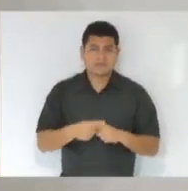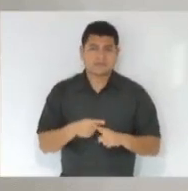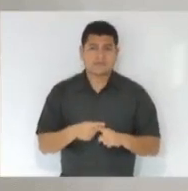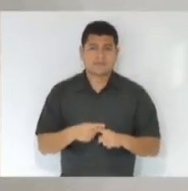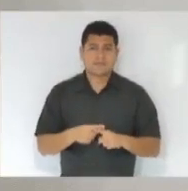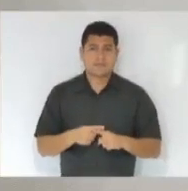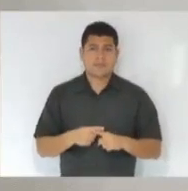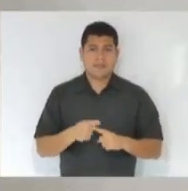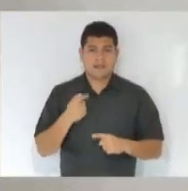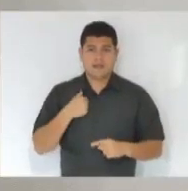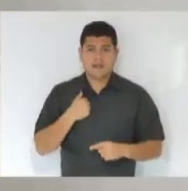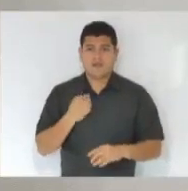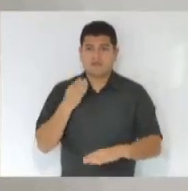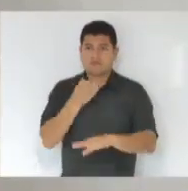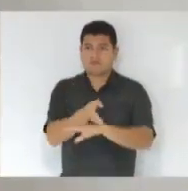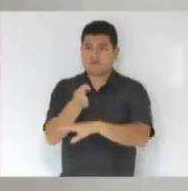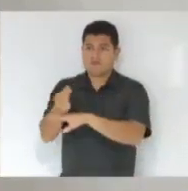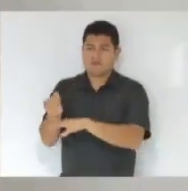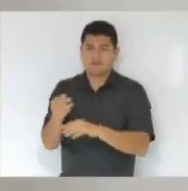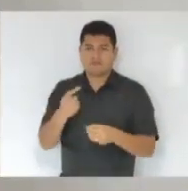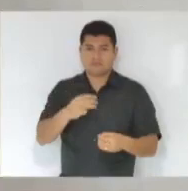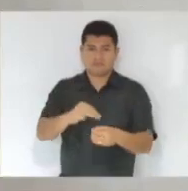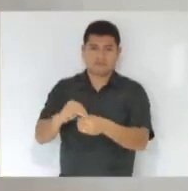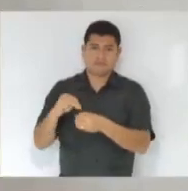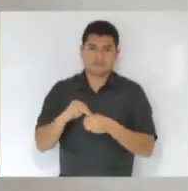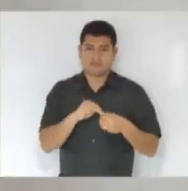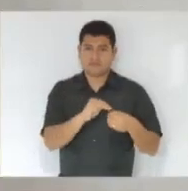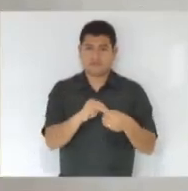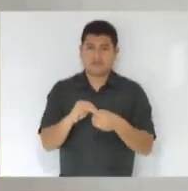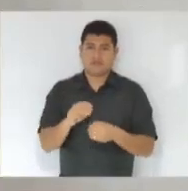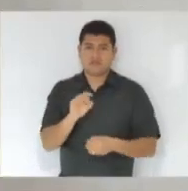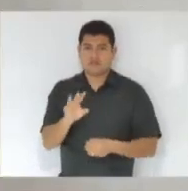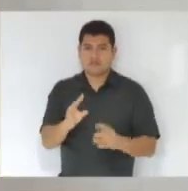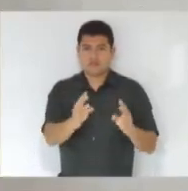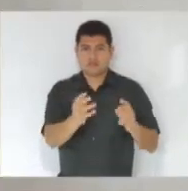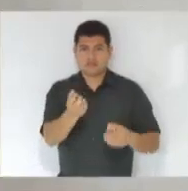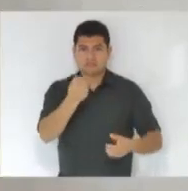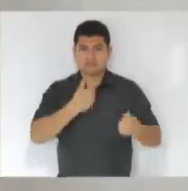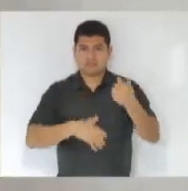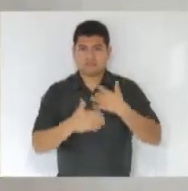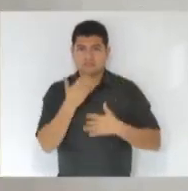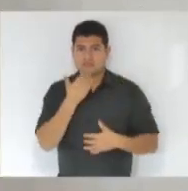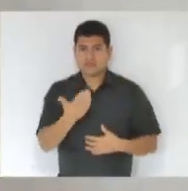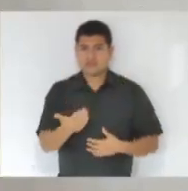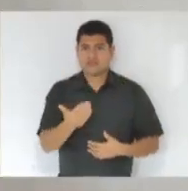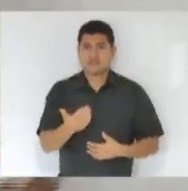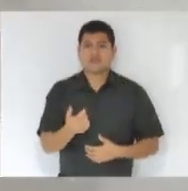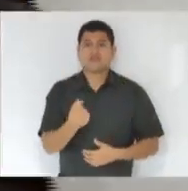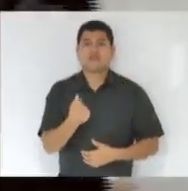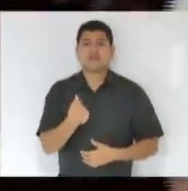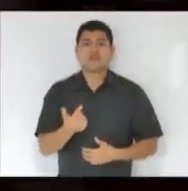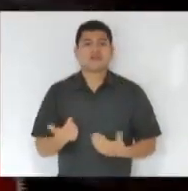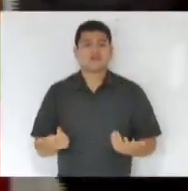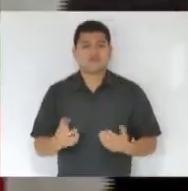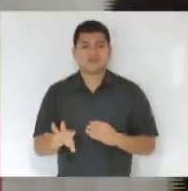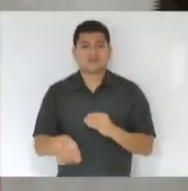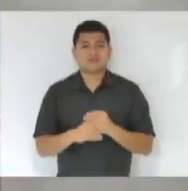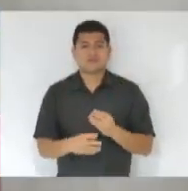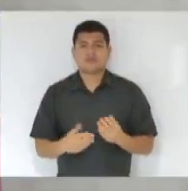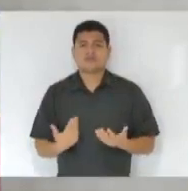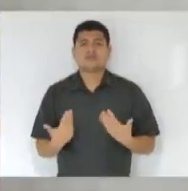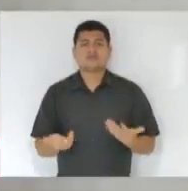vou para os municípios e eu só escuto o prefeito pedindo quando é que sai emenda.